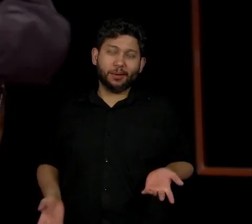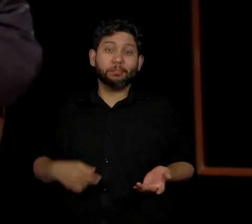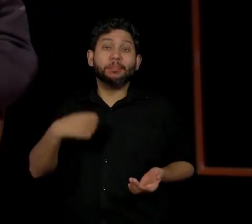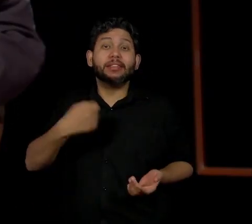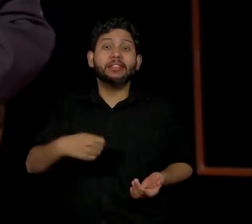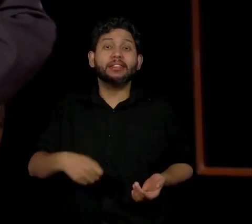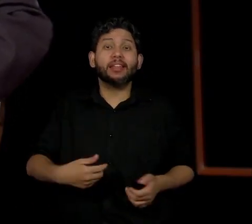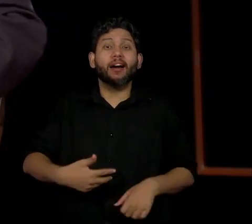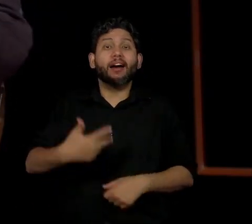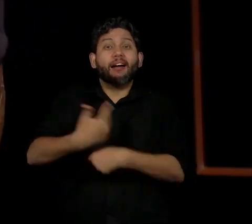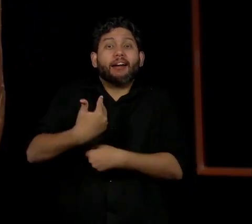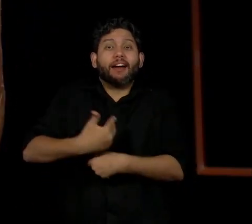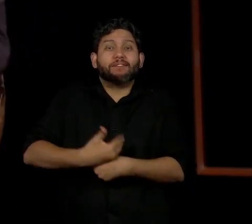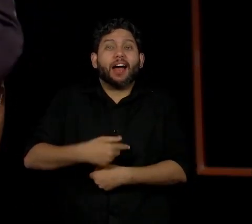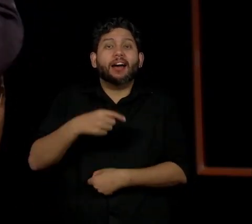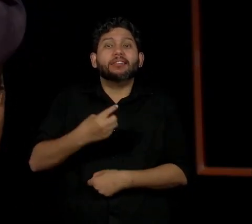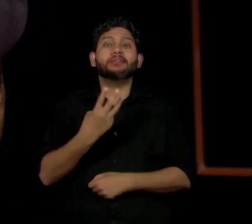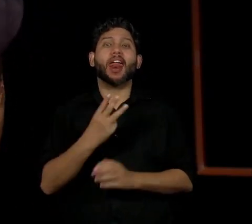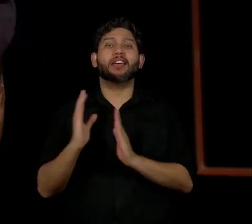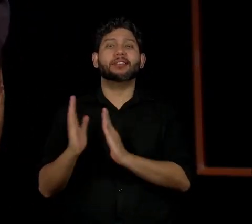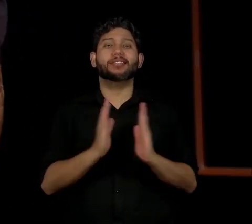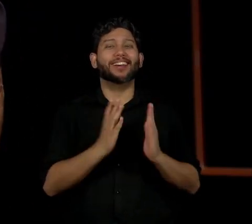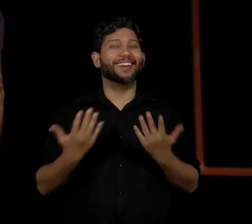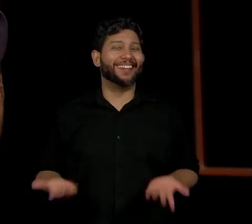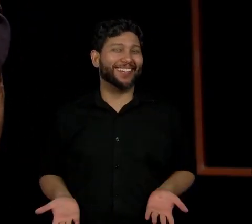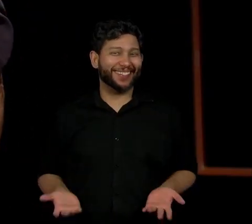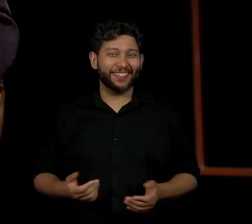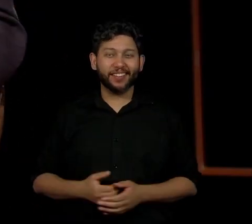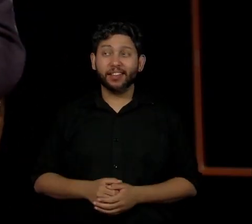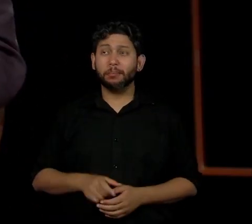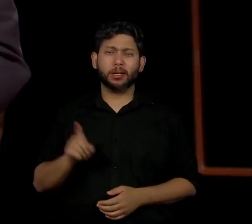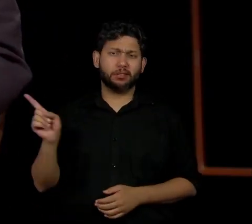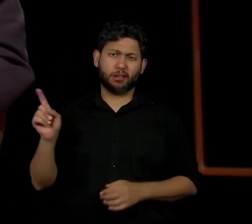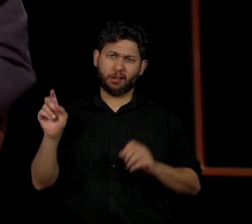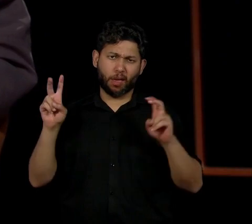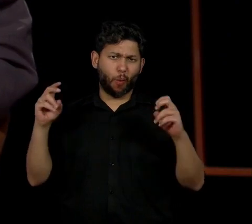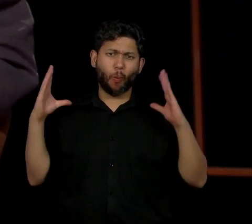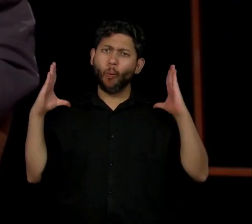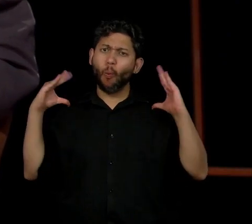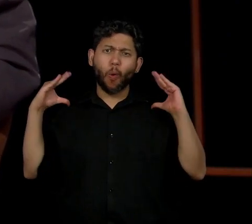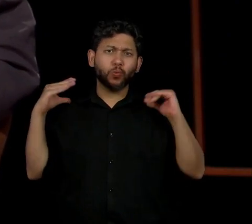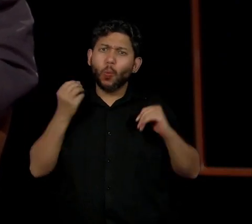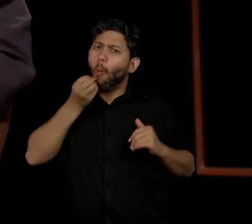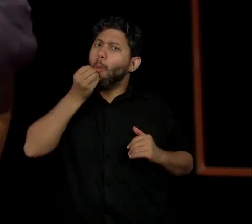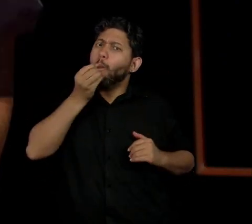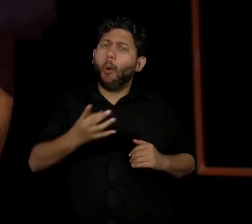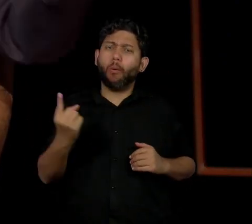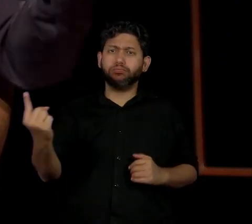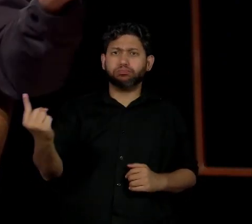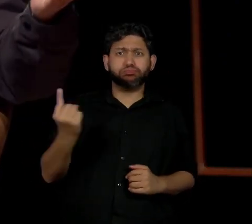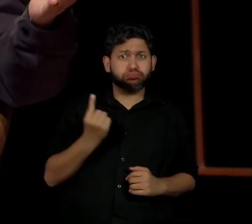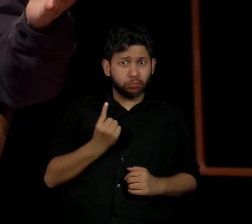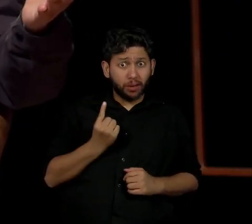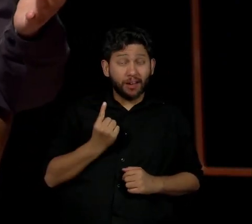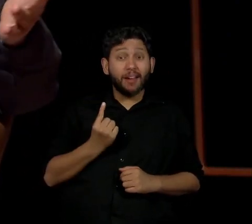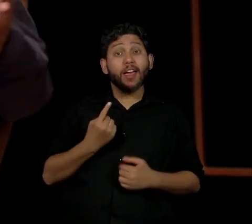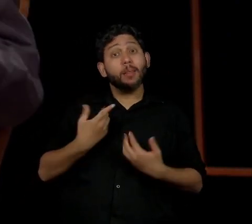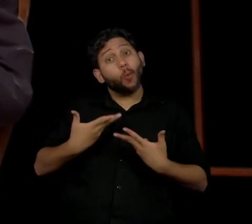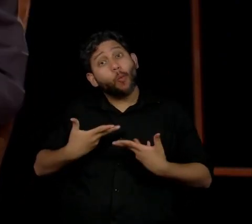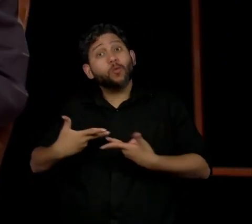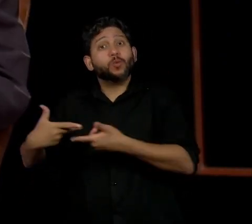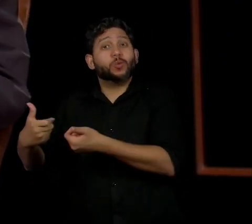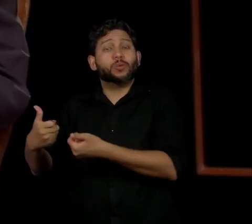programas falando. Mas ele foi, assim, o anjo bom que me levou para o Rio de Janeiro